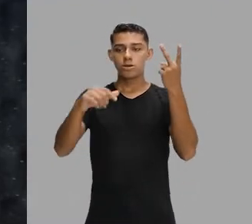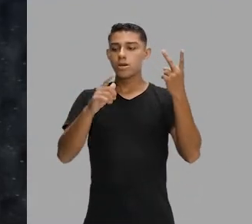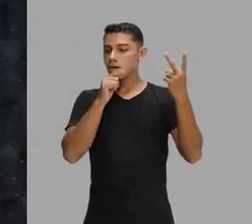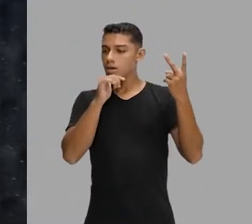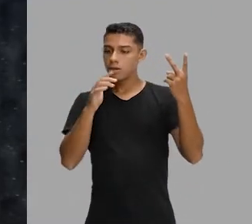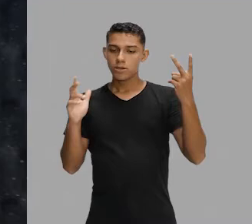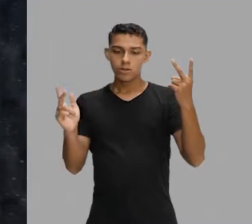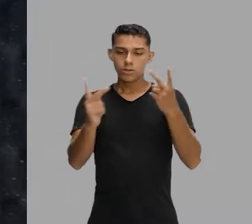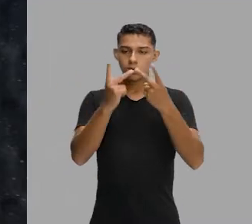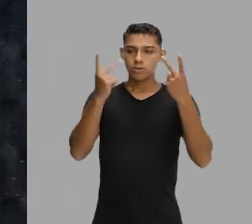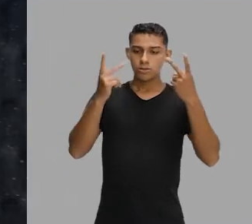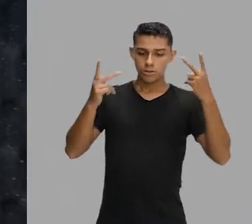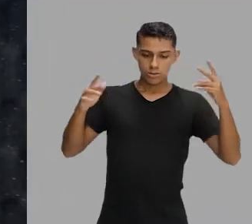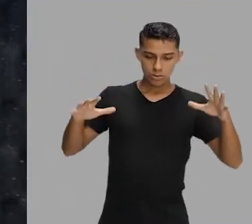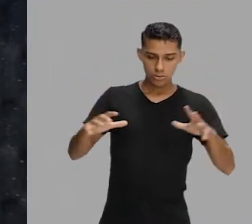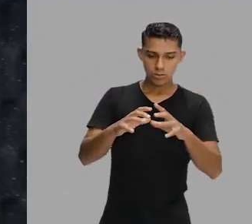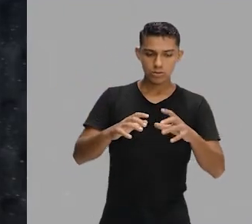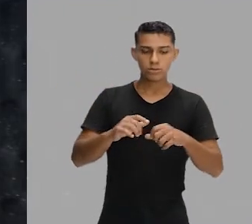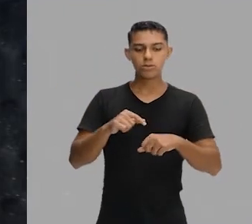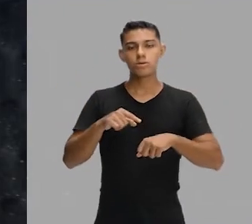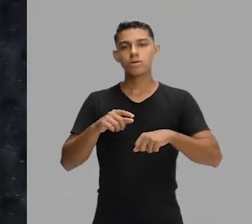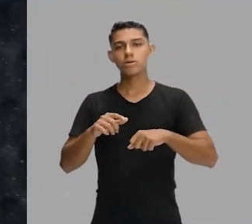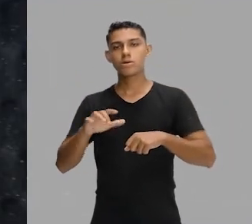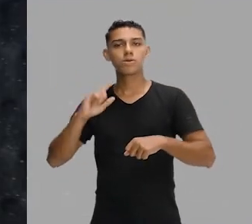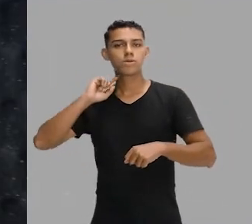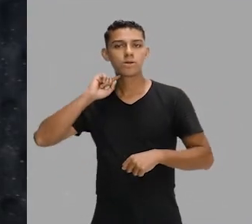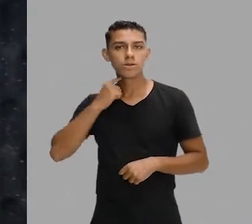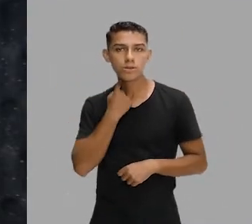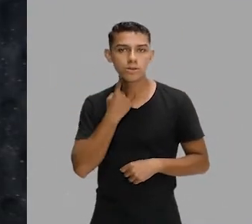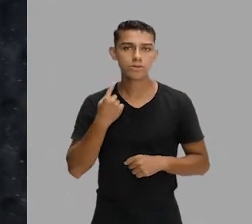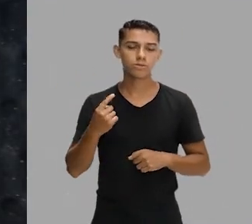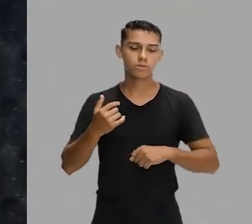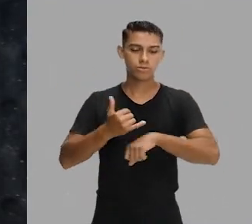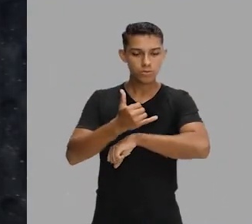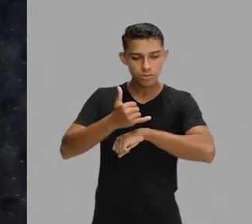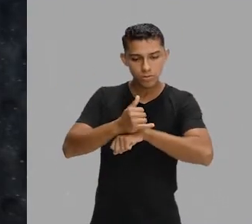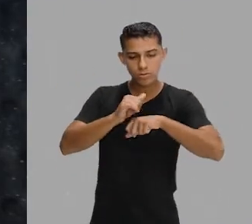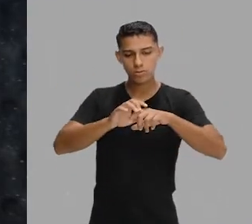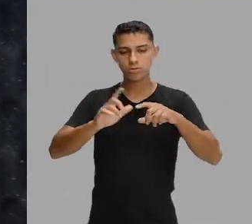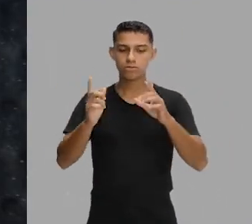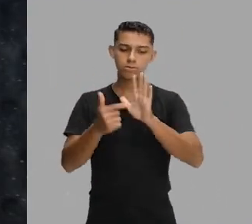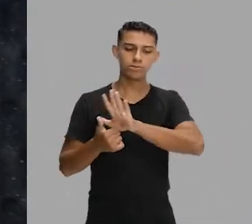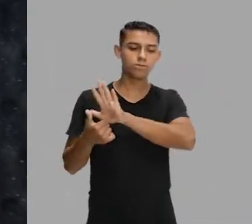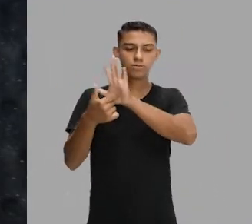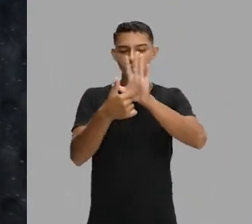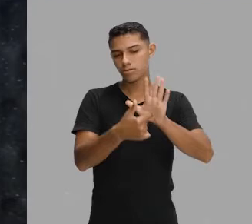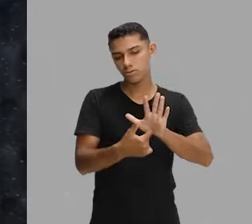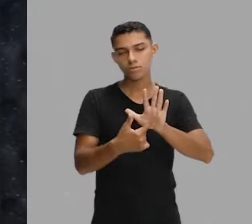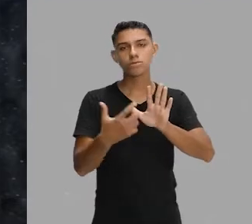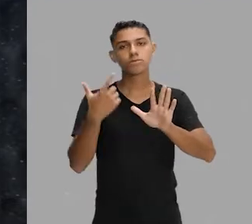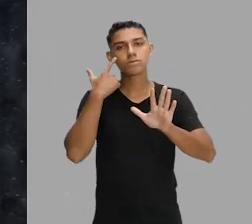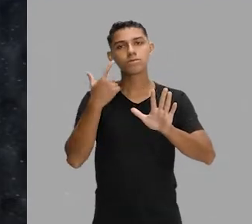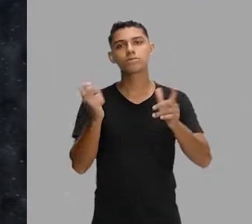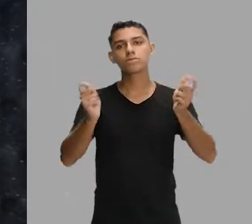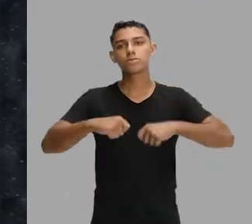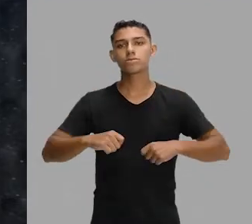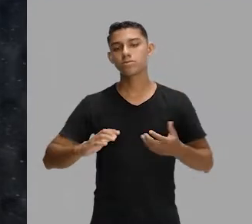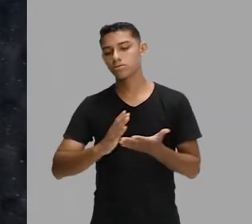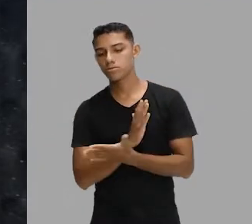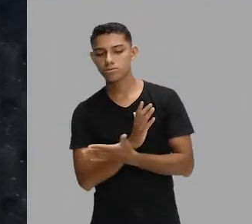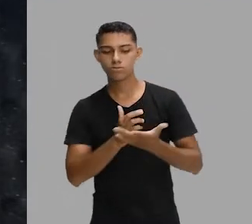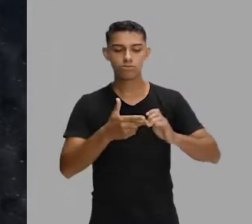se oxidar, ou seja, enferrujar. Então, o aço inox, né, ele vai apresentar na sua composição elementos que